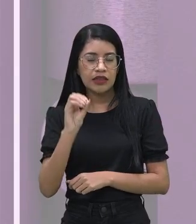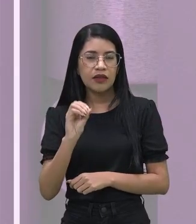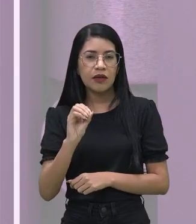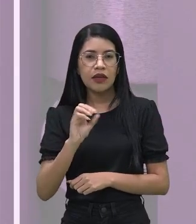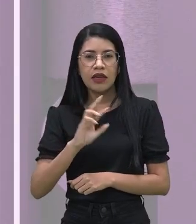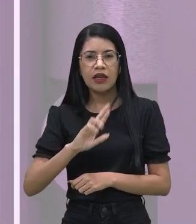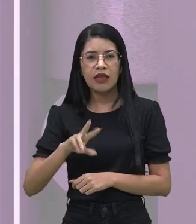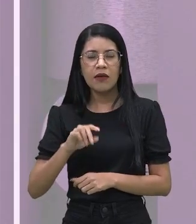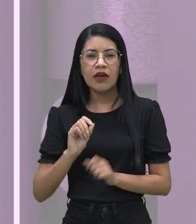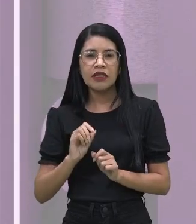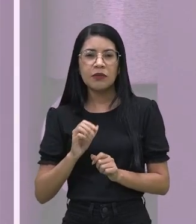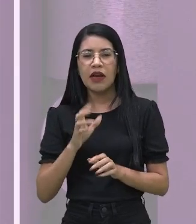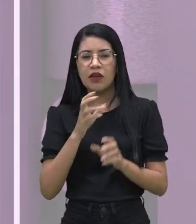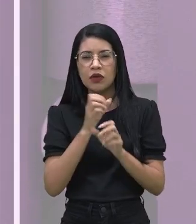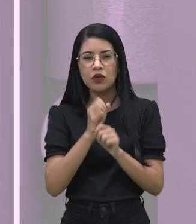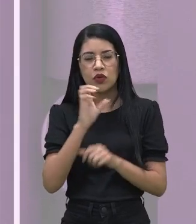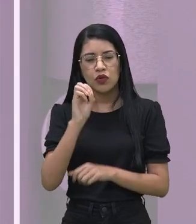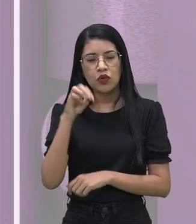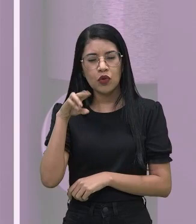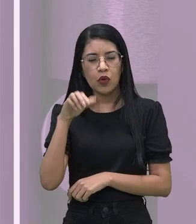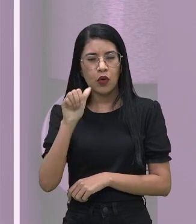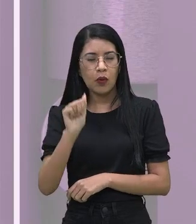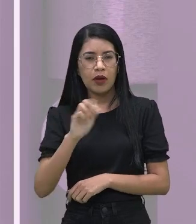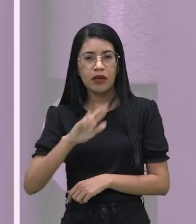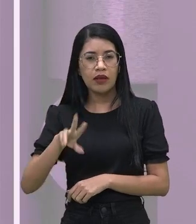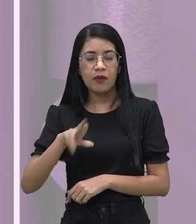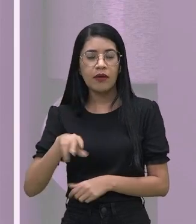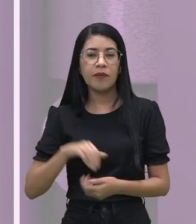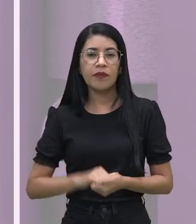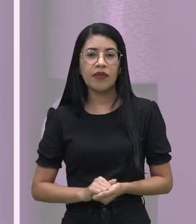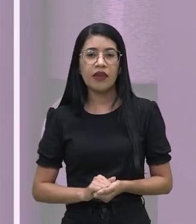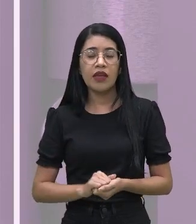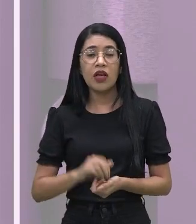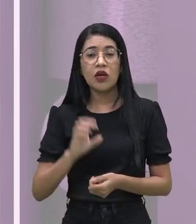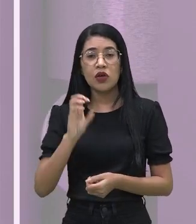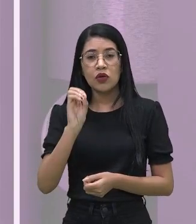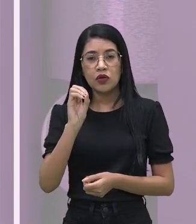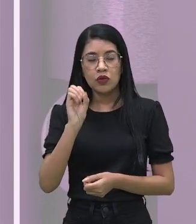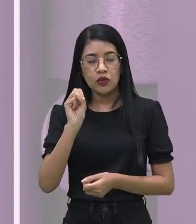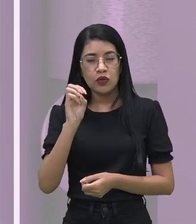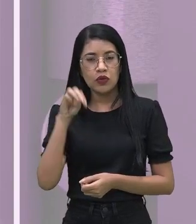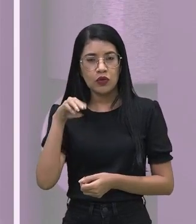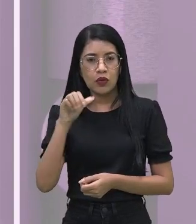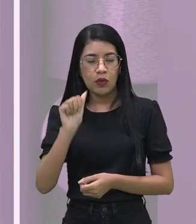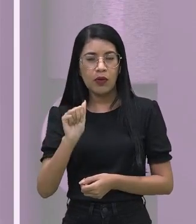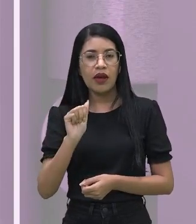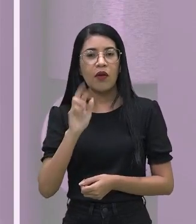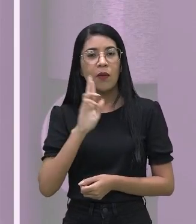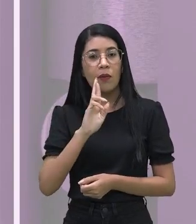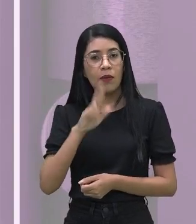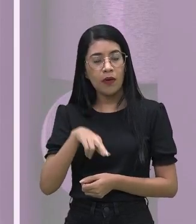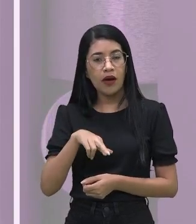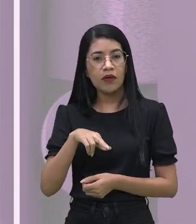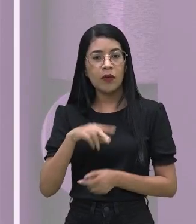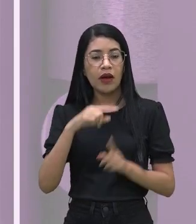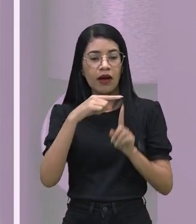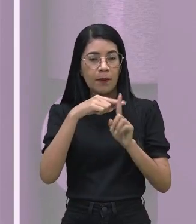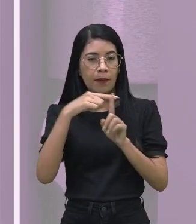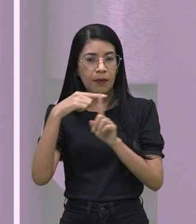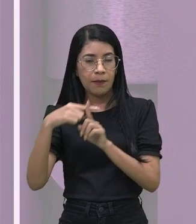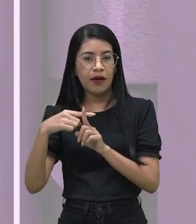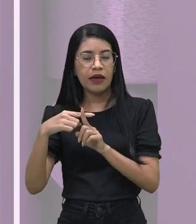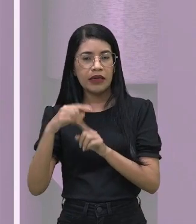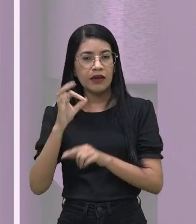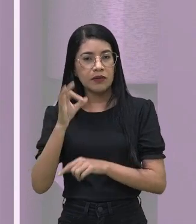dizer, fazer a soma, fazer a soma. Não esqueça, soma é o resultado, a adição é a operação. Tudo